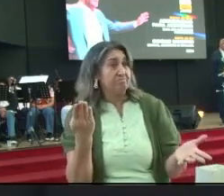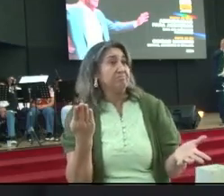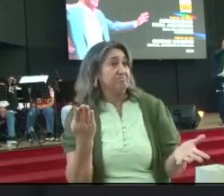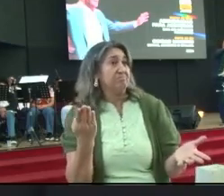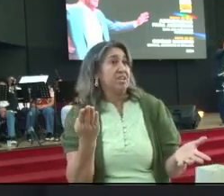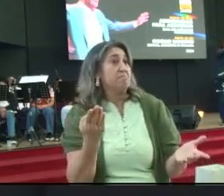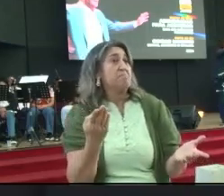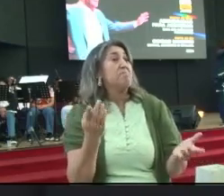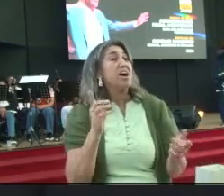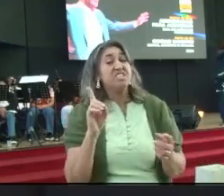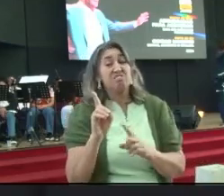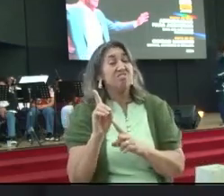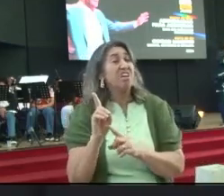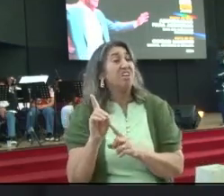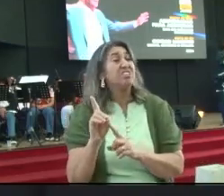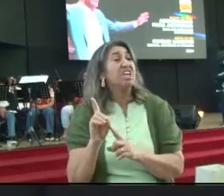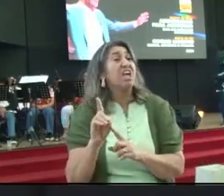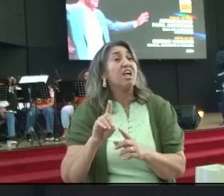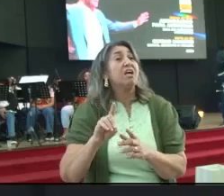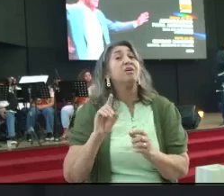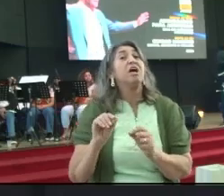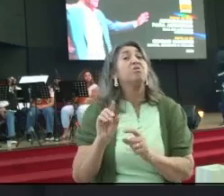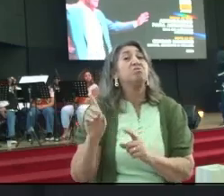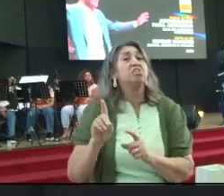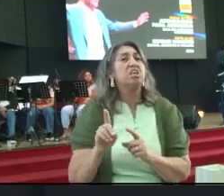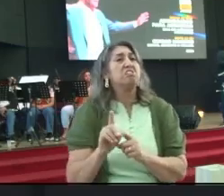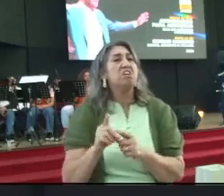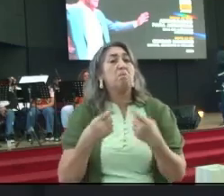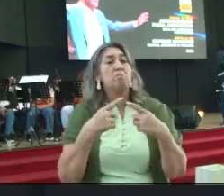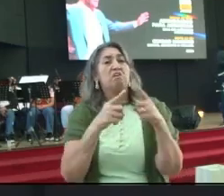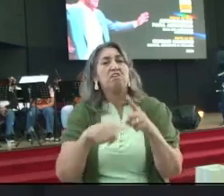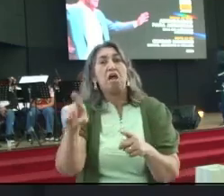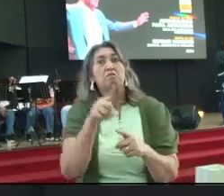Ele quer roubar a prosperidade das pessoas.